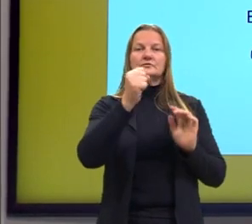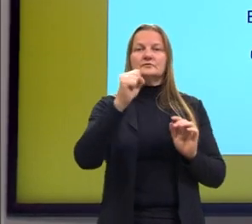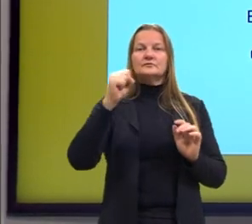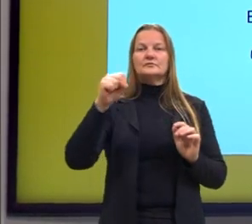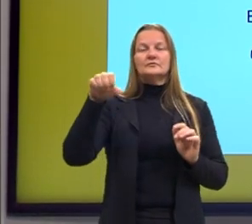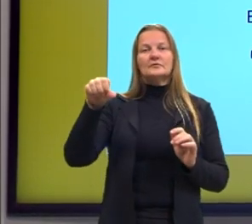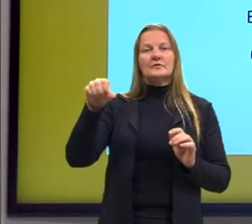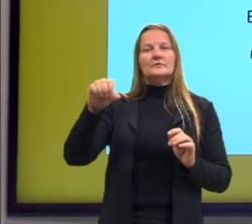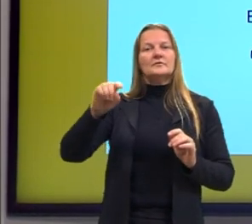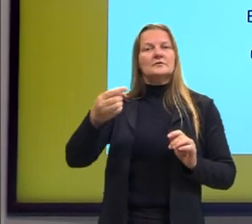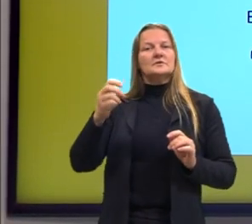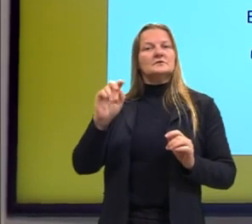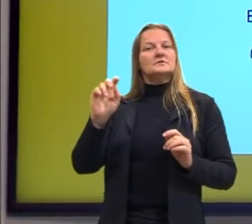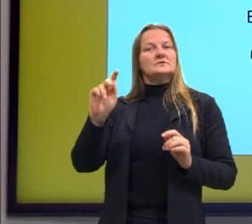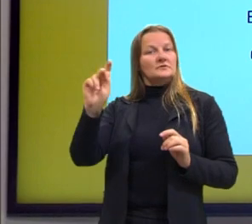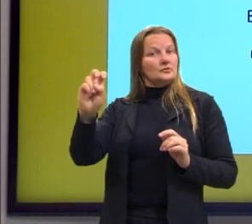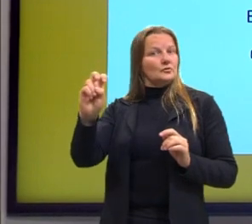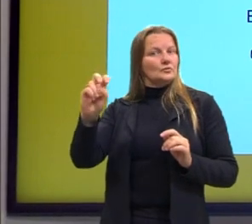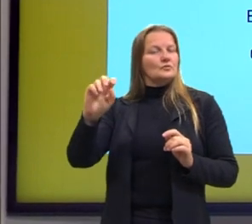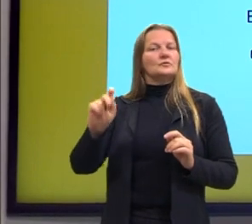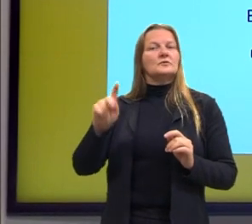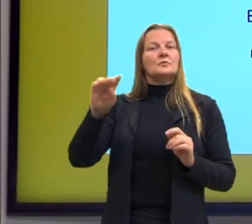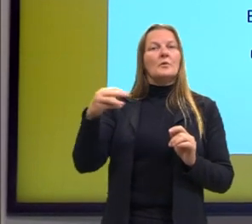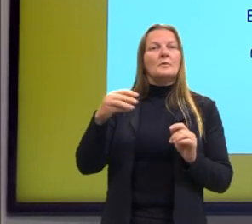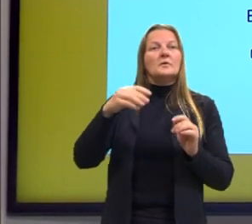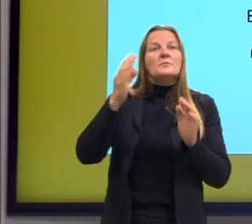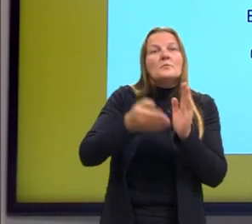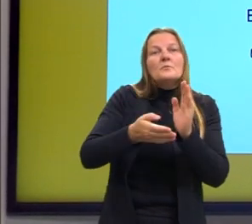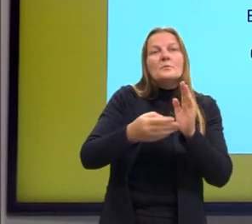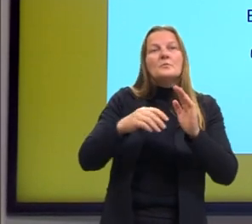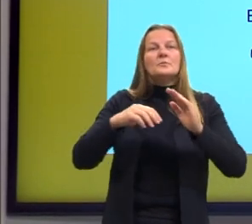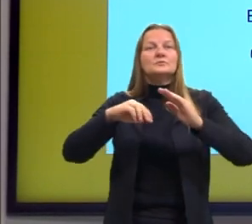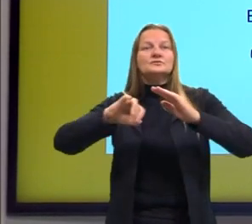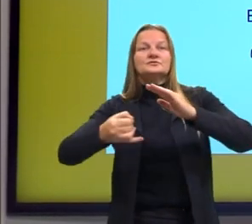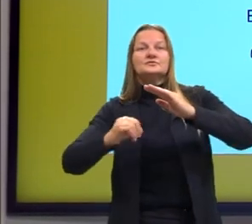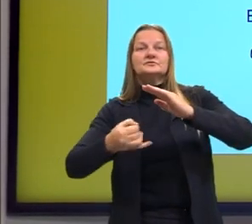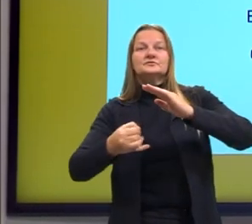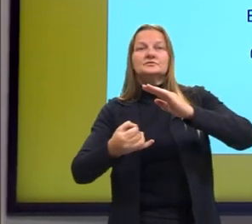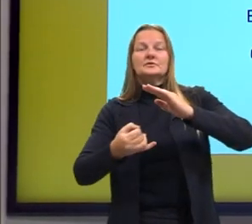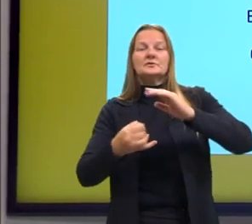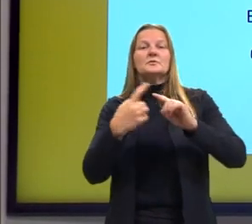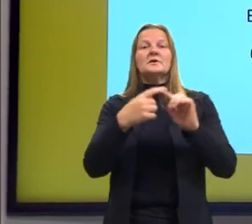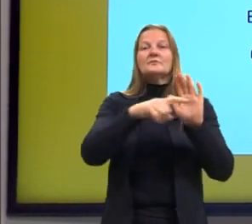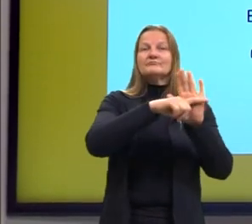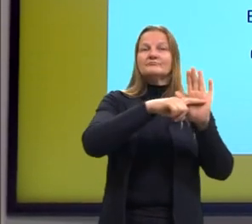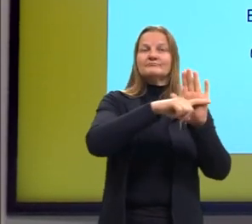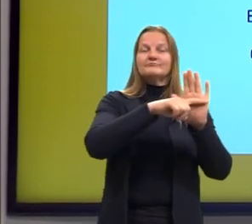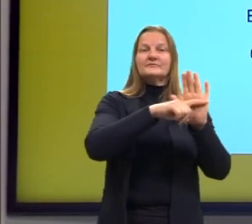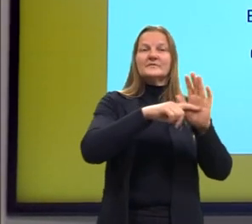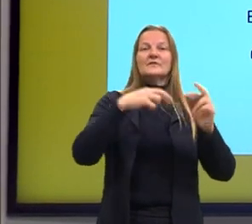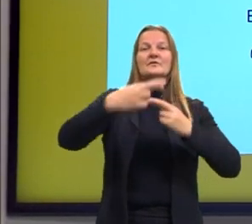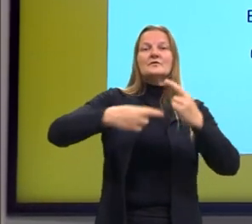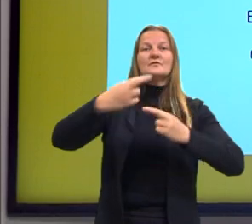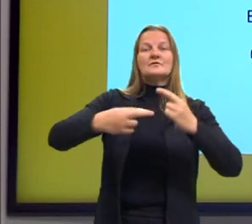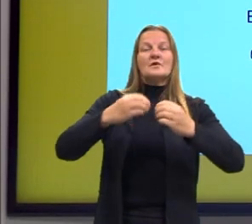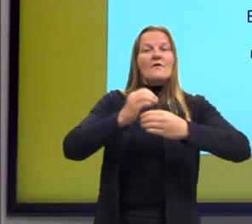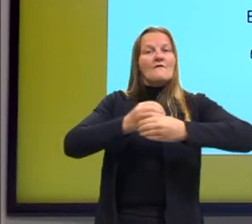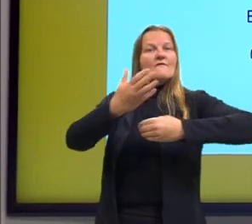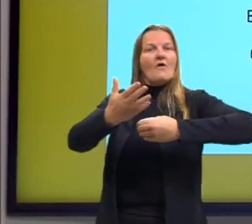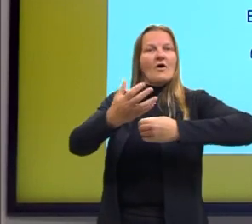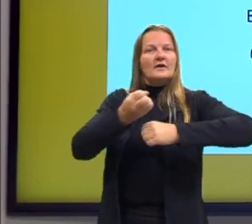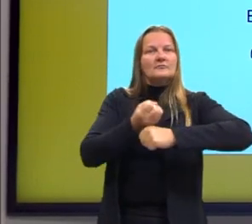889, 5 kg ali por Moll se eu tenho uma entalpia negativa significa que eu tenho uma reação exotérmica